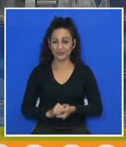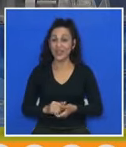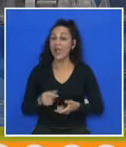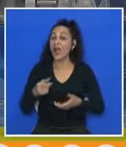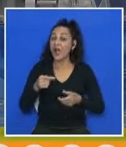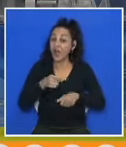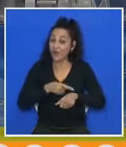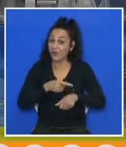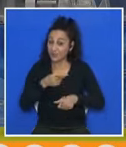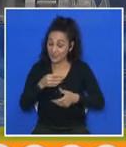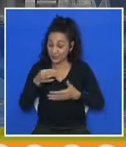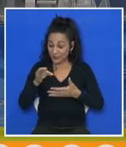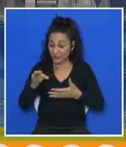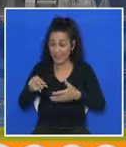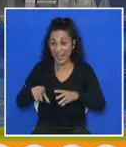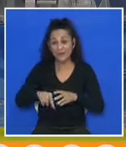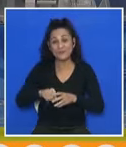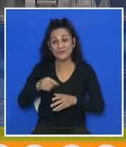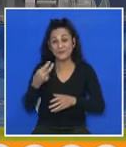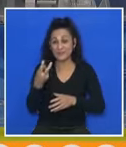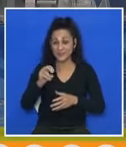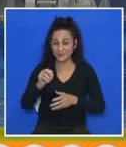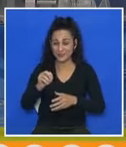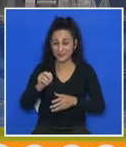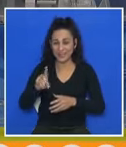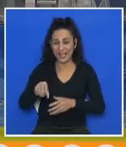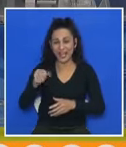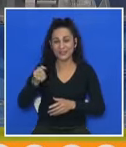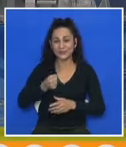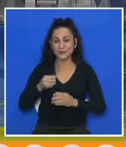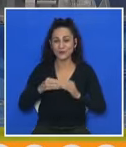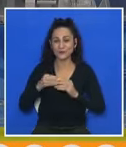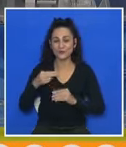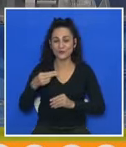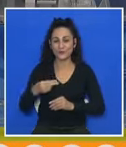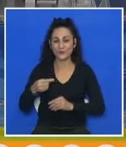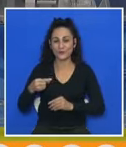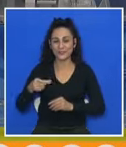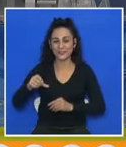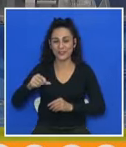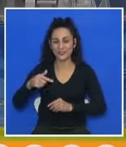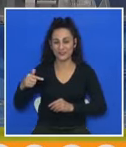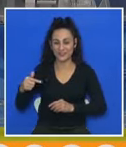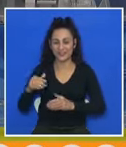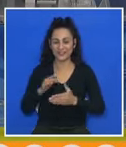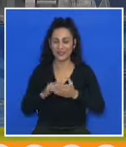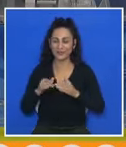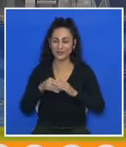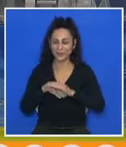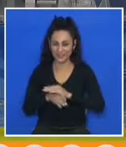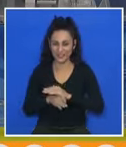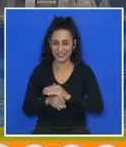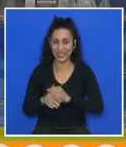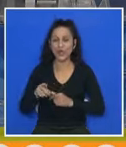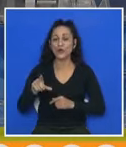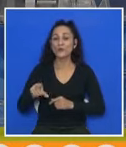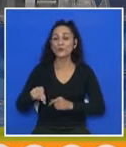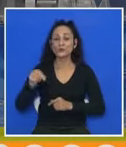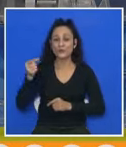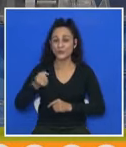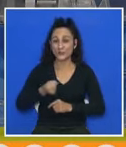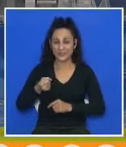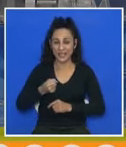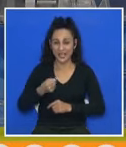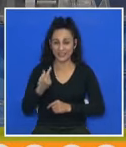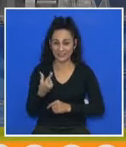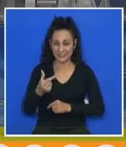Hora de conferir as 20 dezenas sorteadas no concurso 2.197 da Lotomania. Os números sorteados